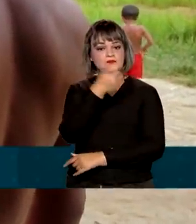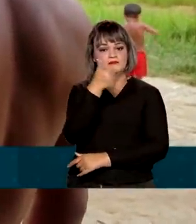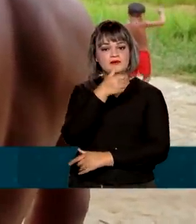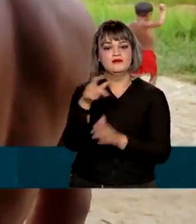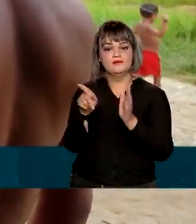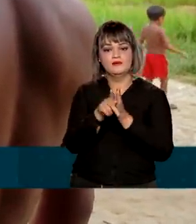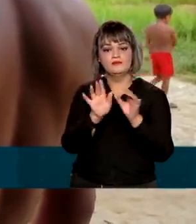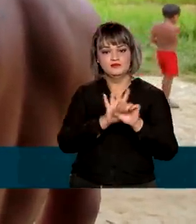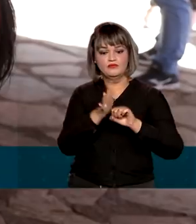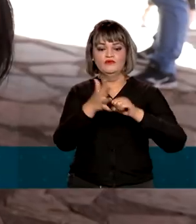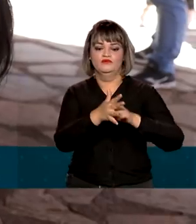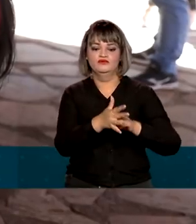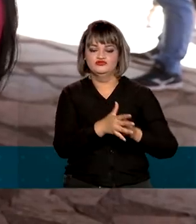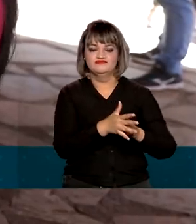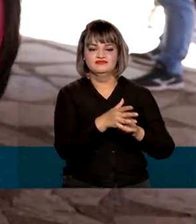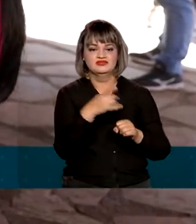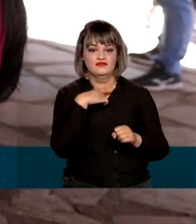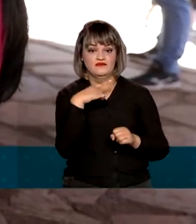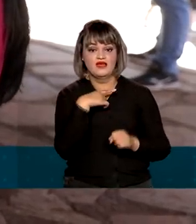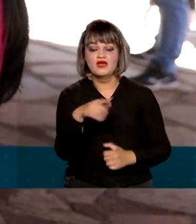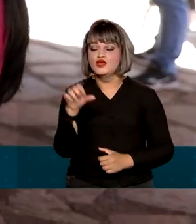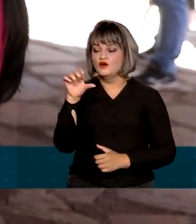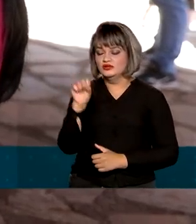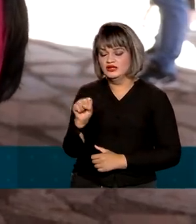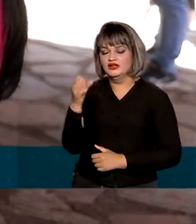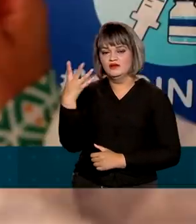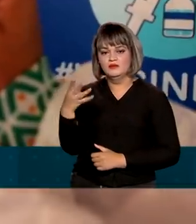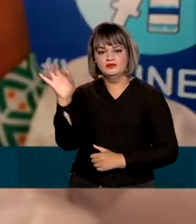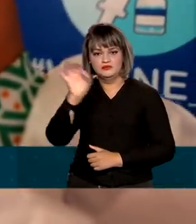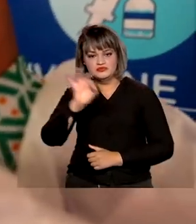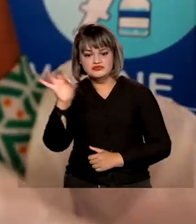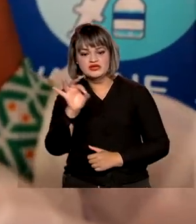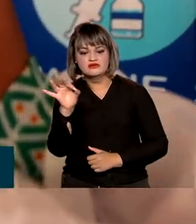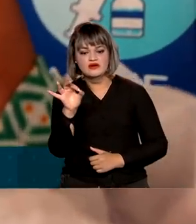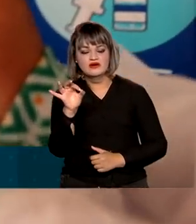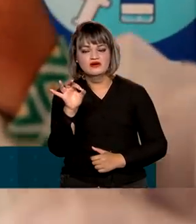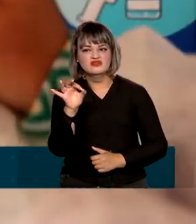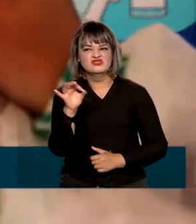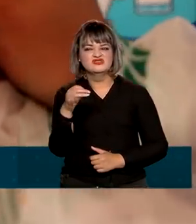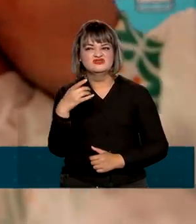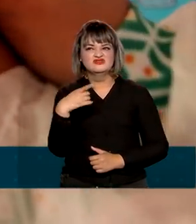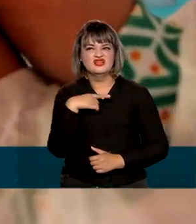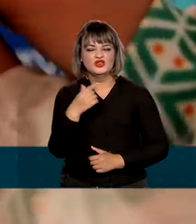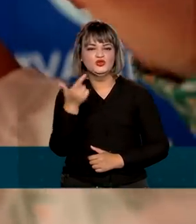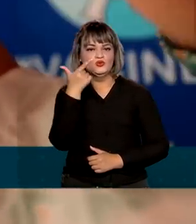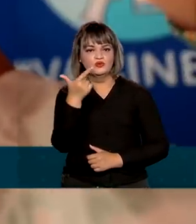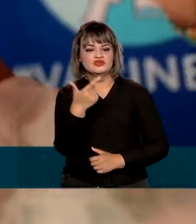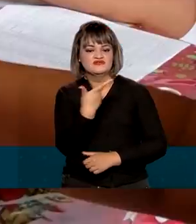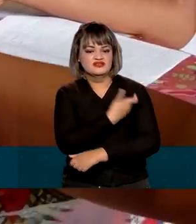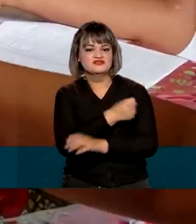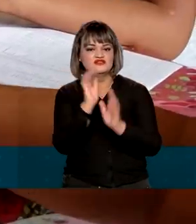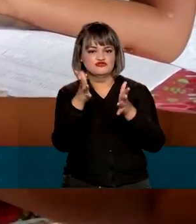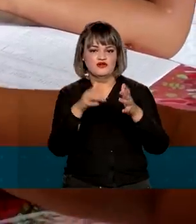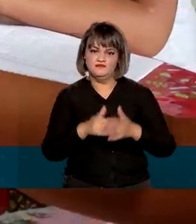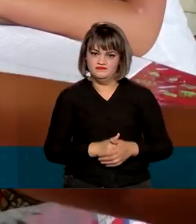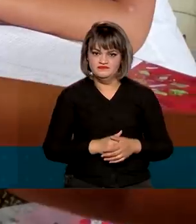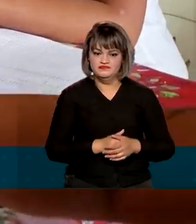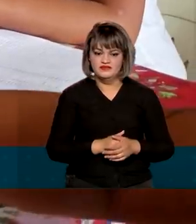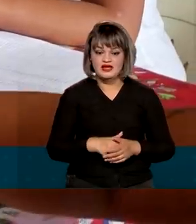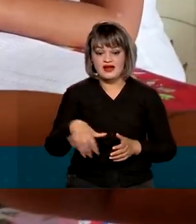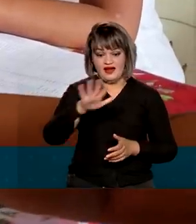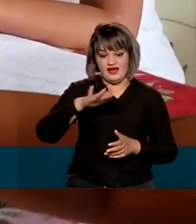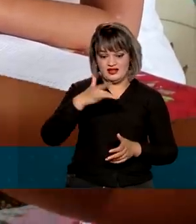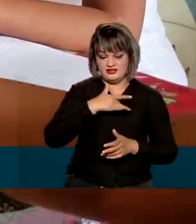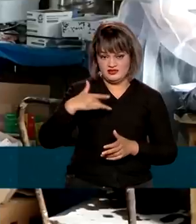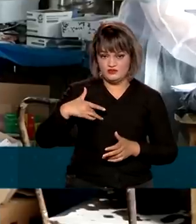contra covid-19 e 84 por cento está com umas duas doses em dia na área